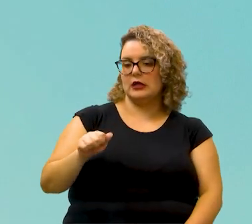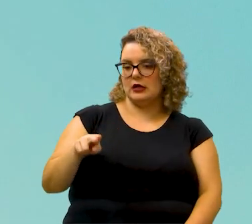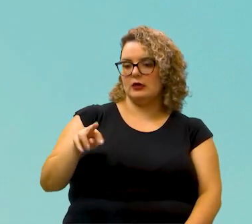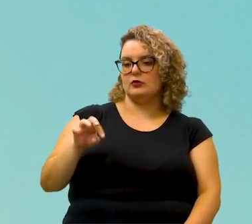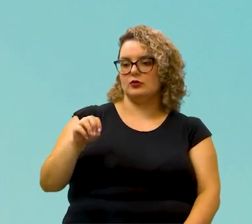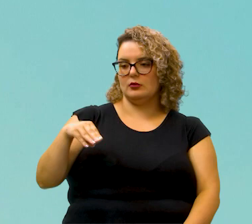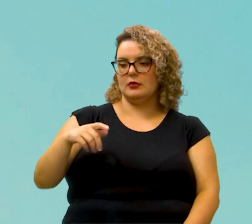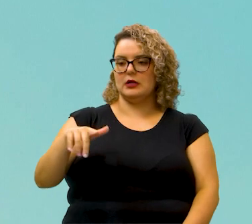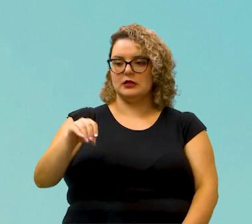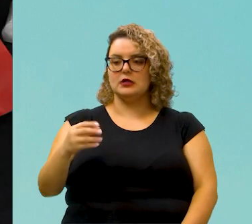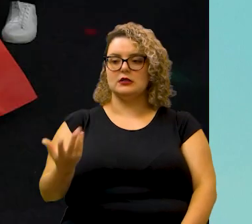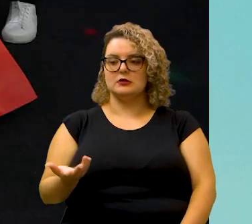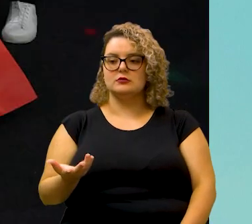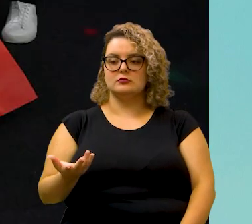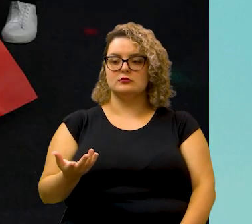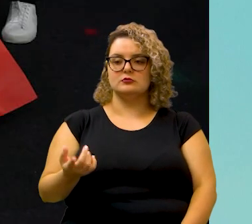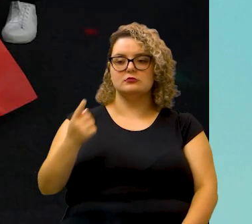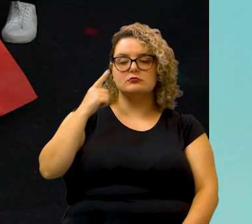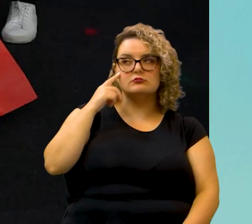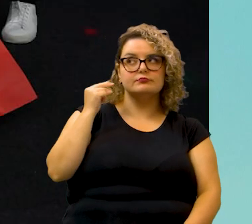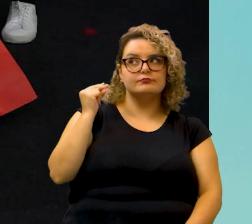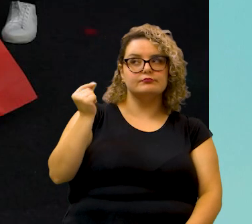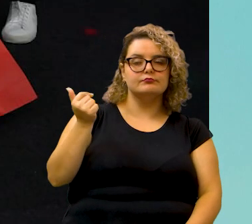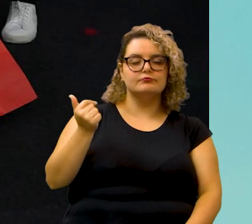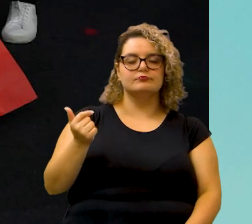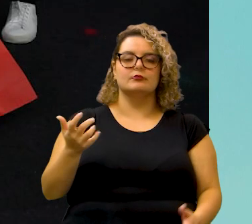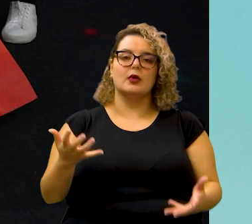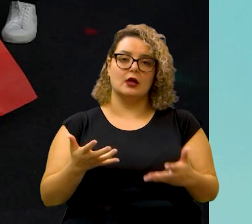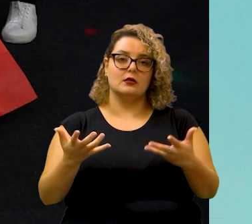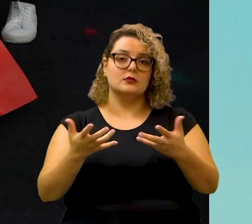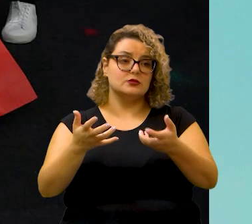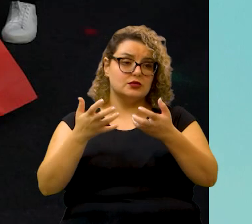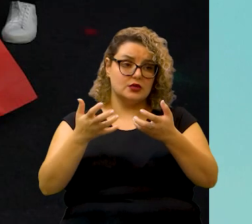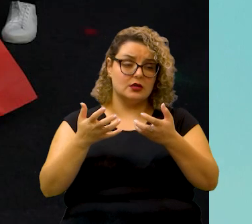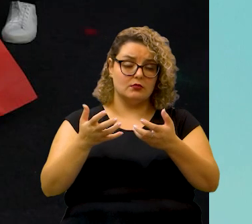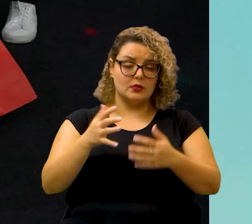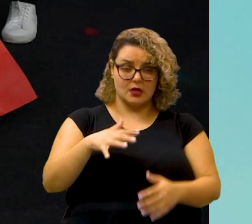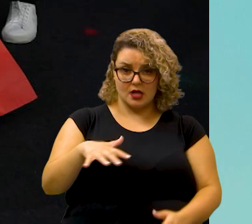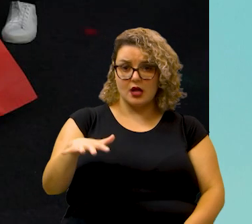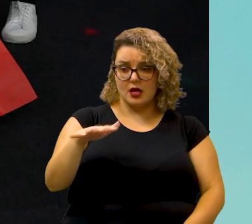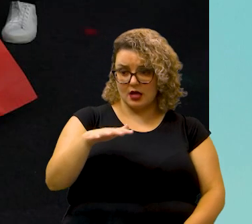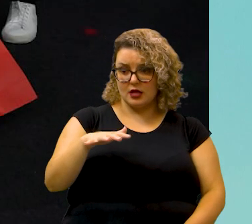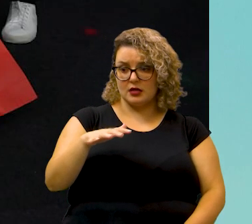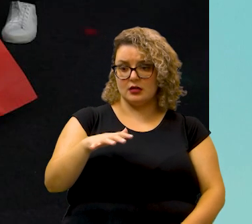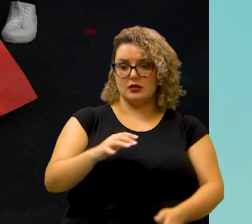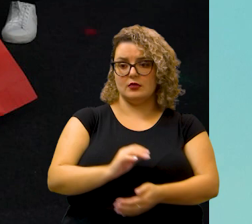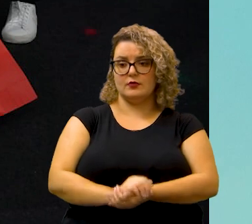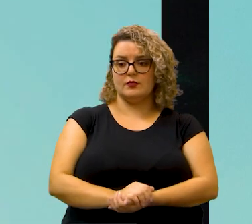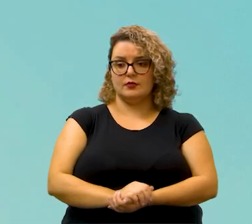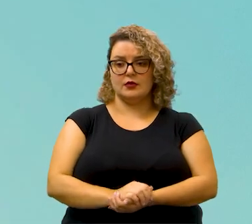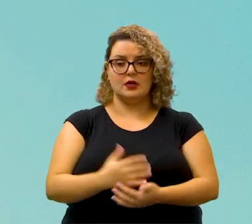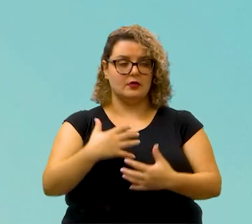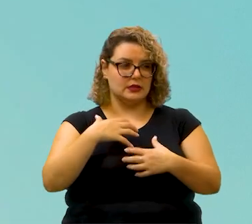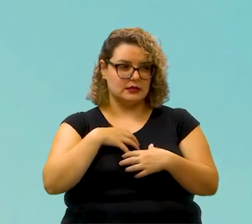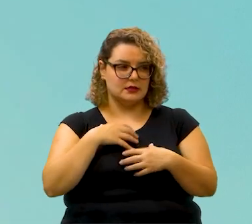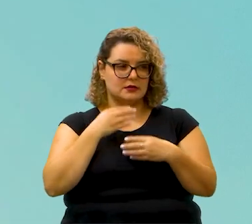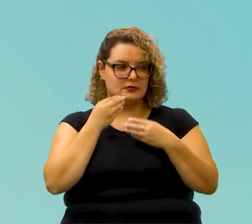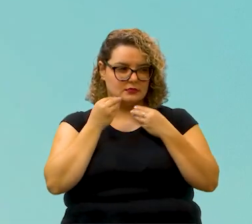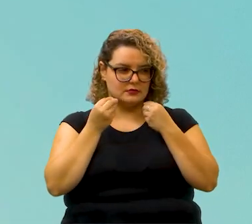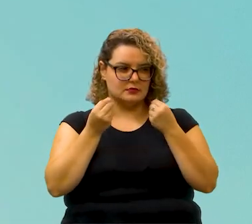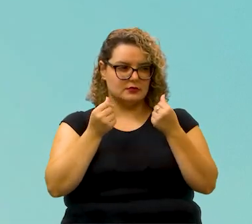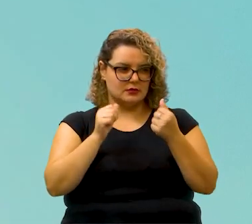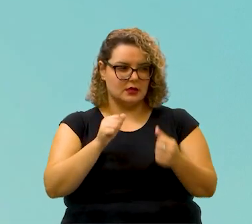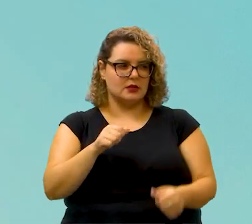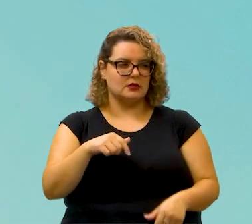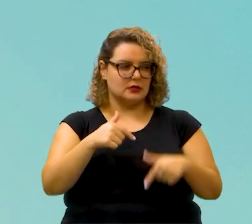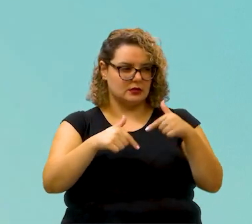da automação, então me deu mais um motivo de eu querer ir realmente para esse campo. Você sentiu um gostinho